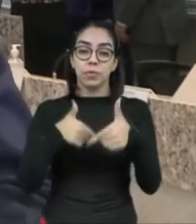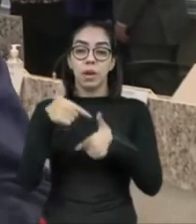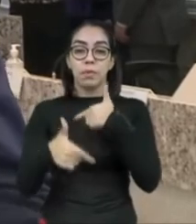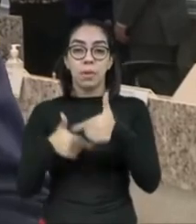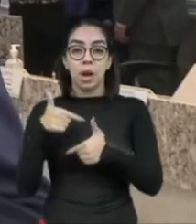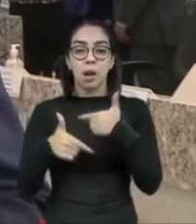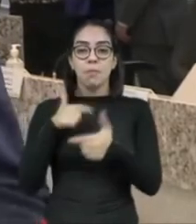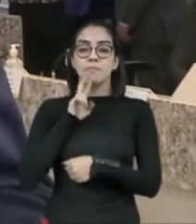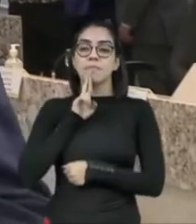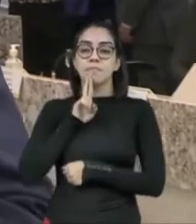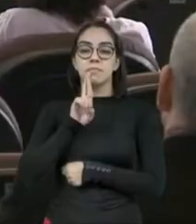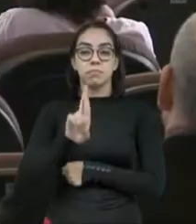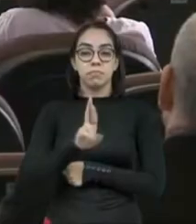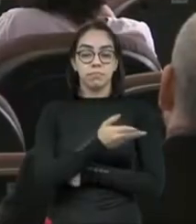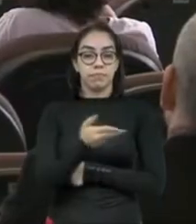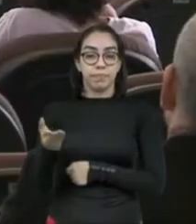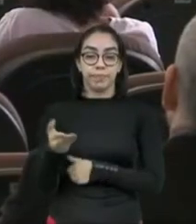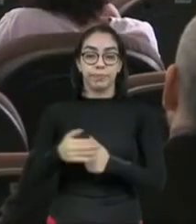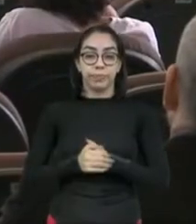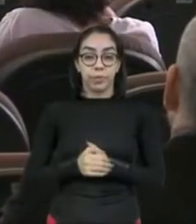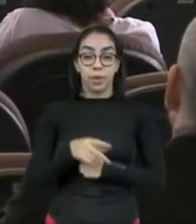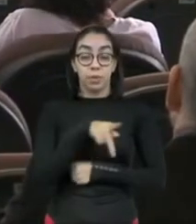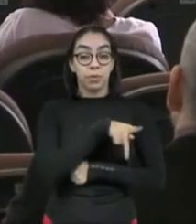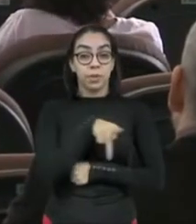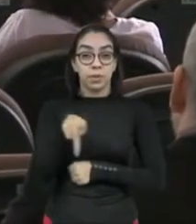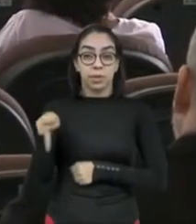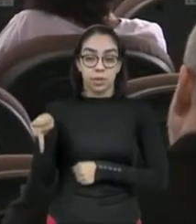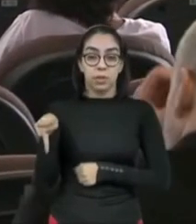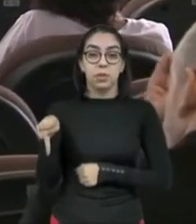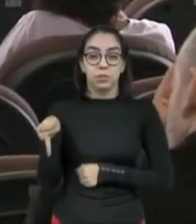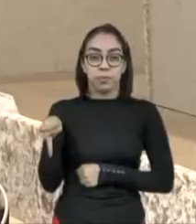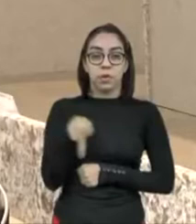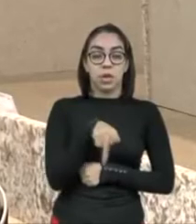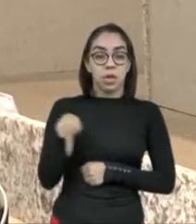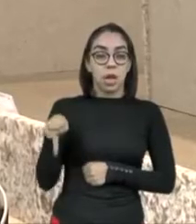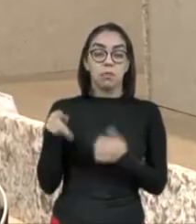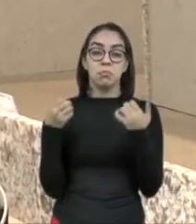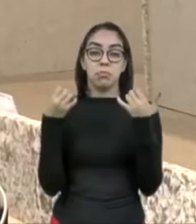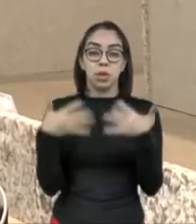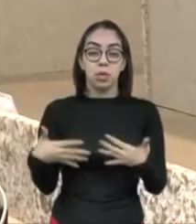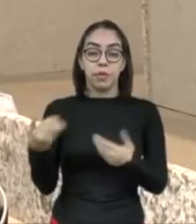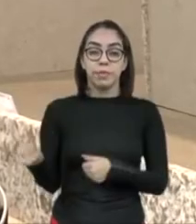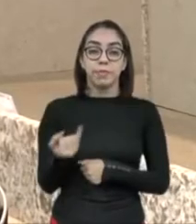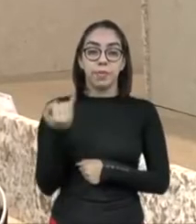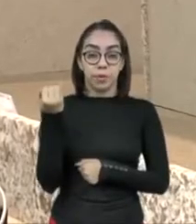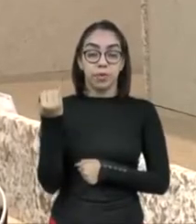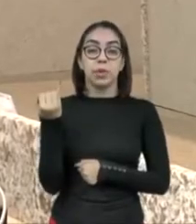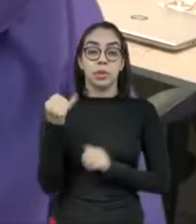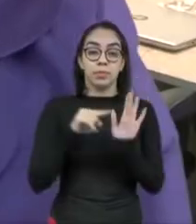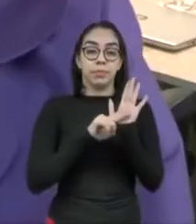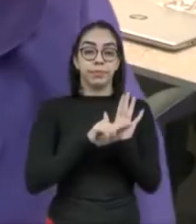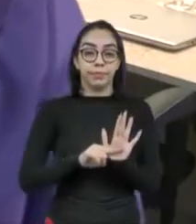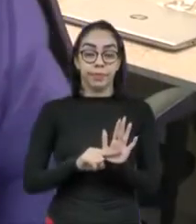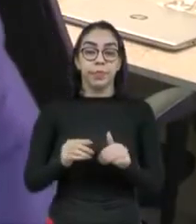atendido sempre com dignidade. A presidente do tribunal comentou a importância da correição para o bom desempenho da Justiça do Trabalho.